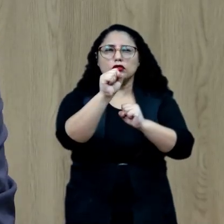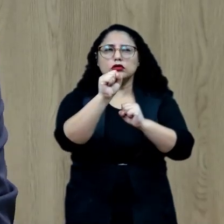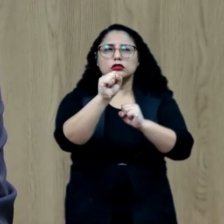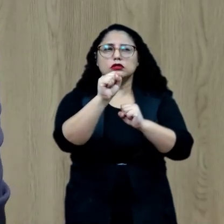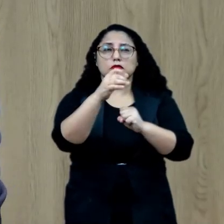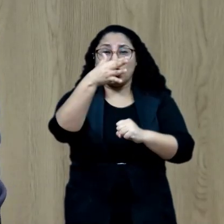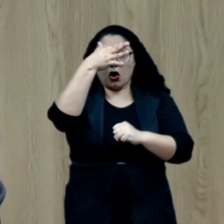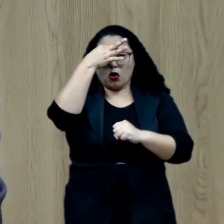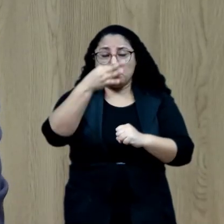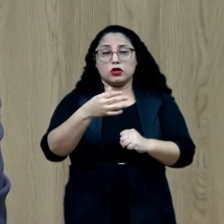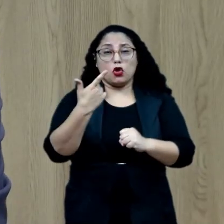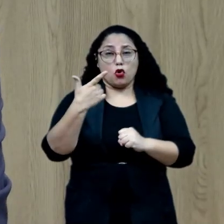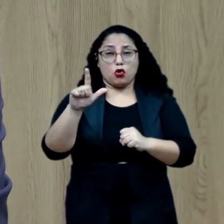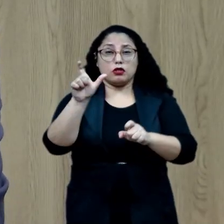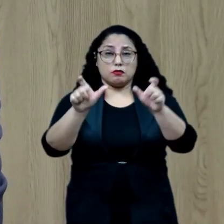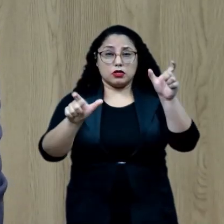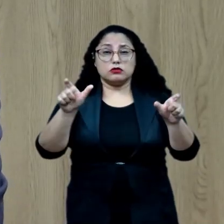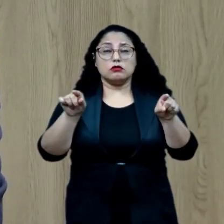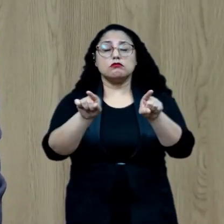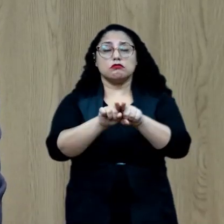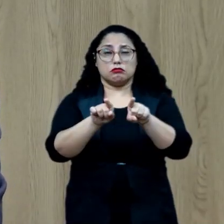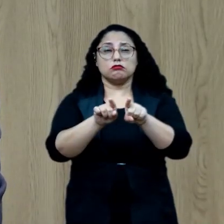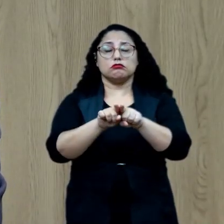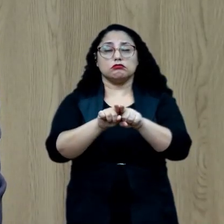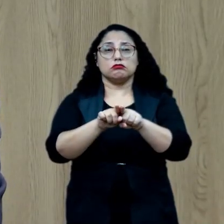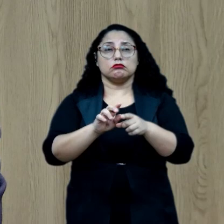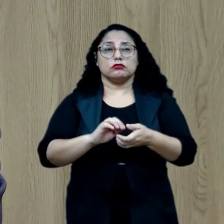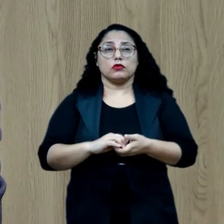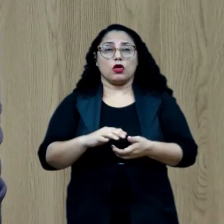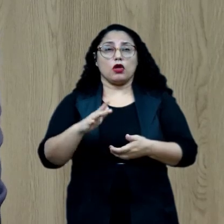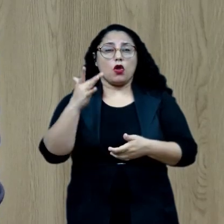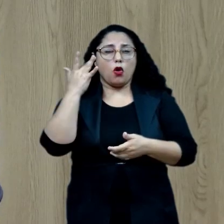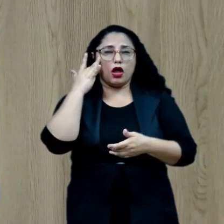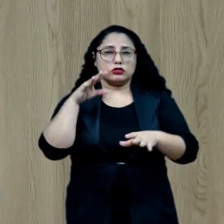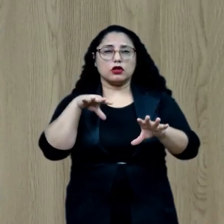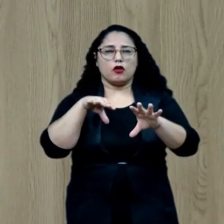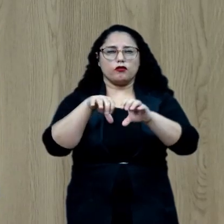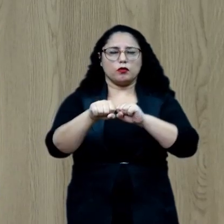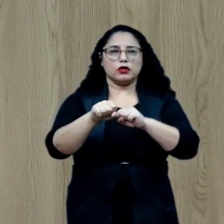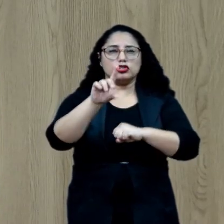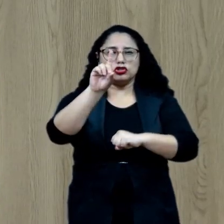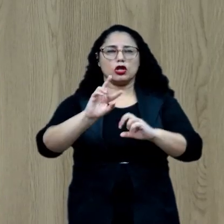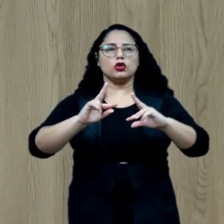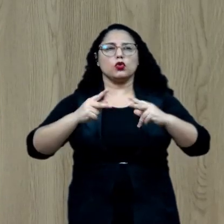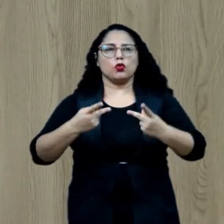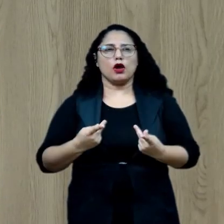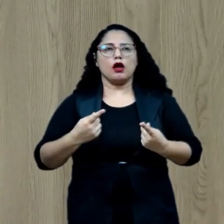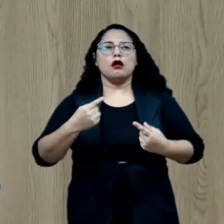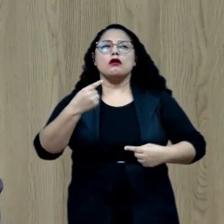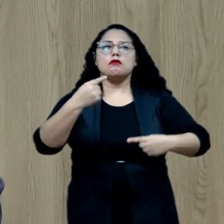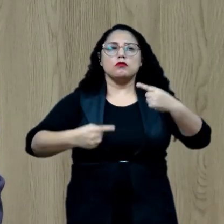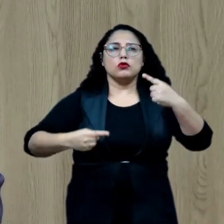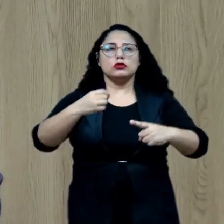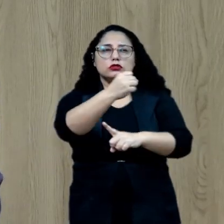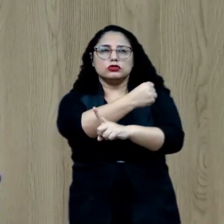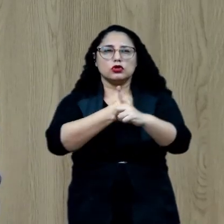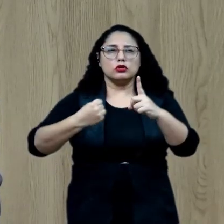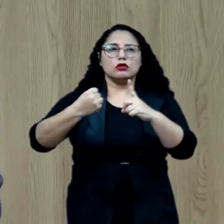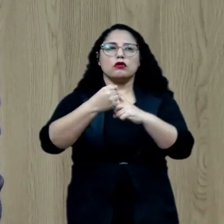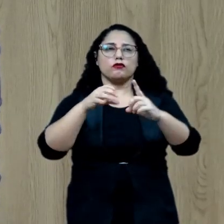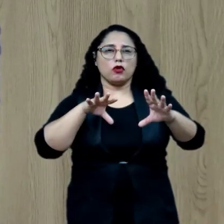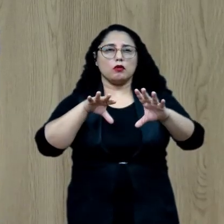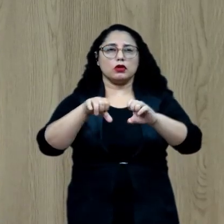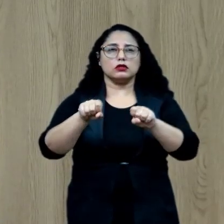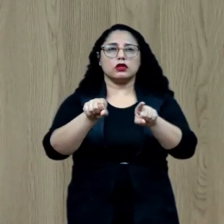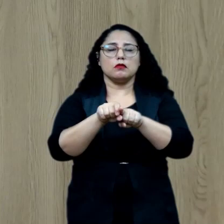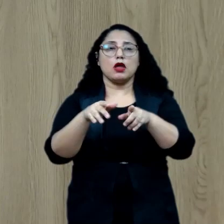para compreender o outro. Então, eu acho que a minha formação em direitos humanos, em política social, tenho formação